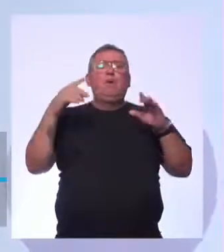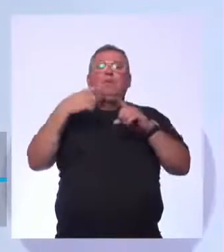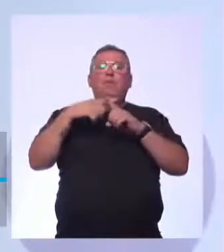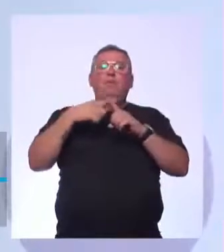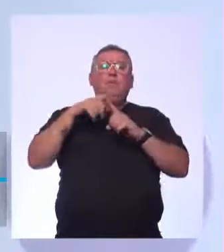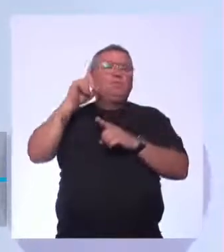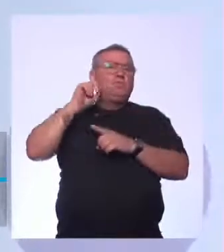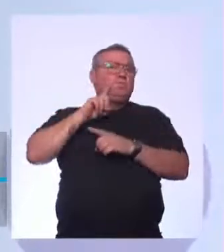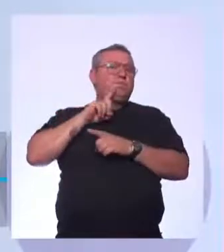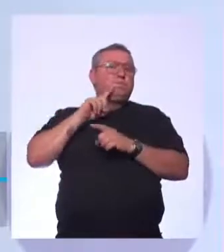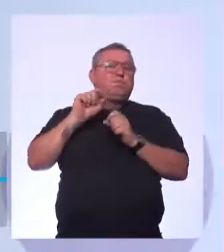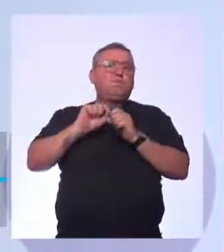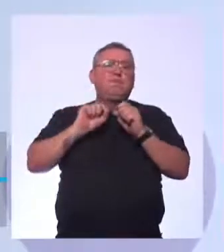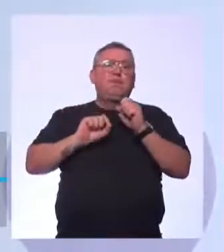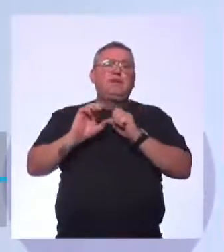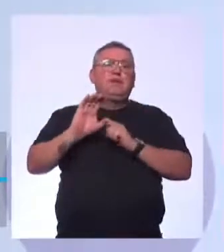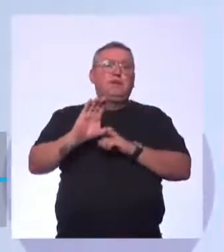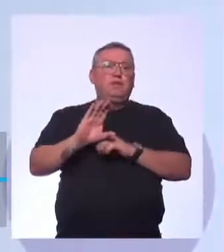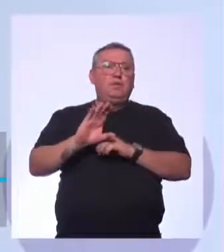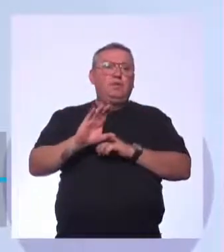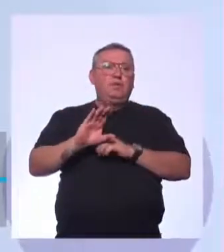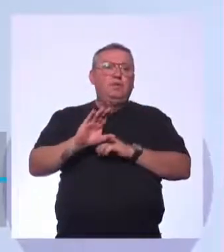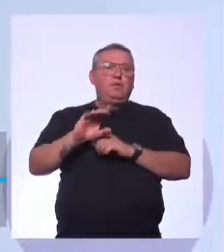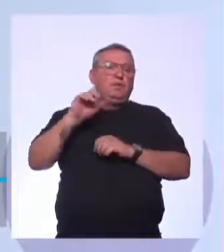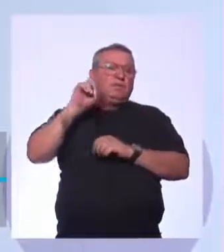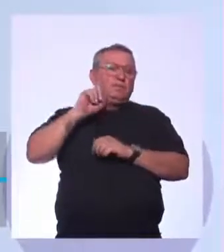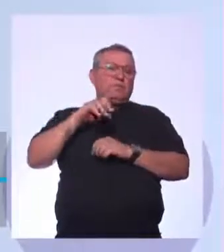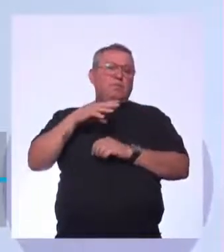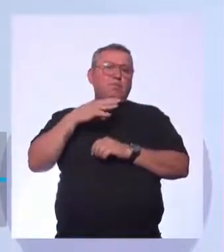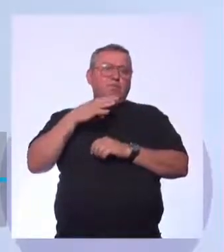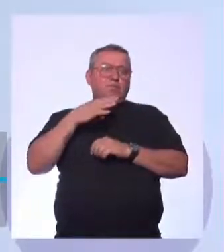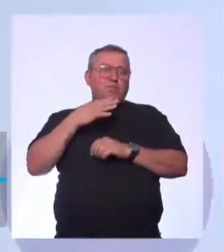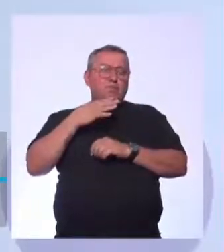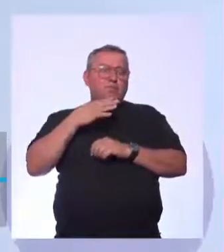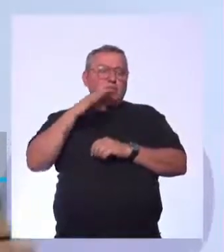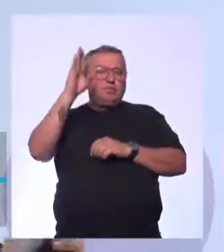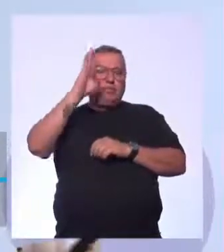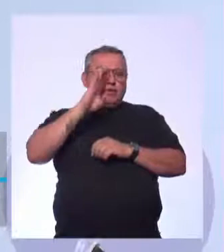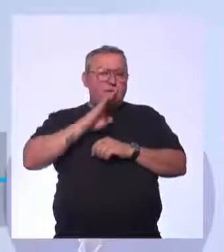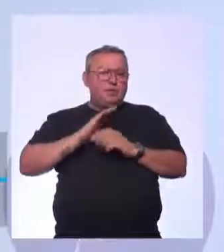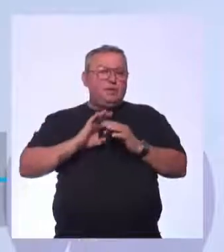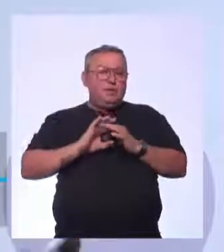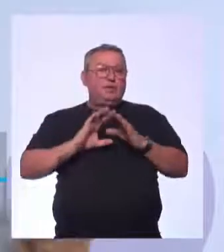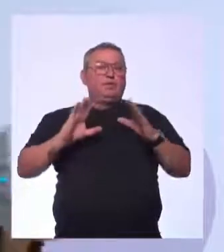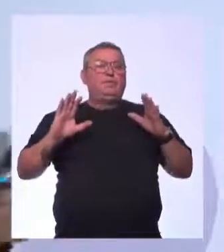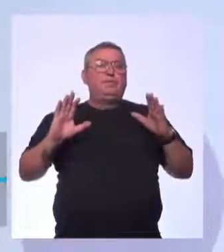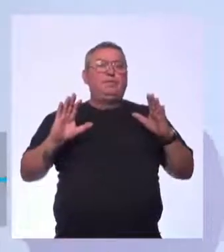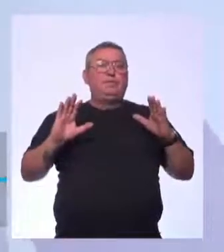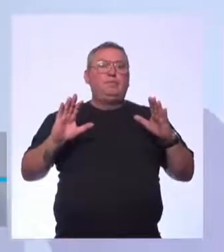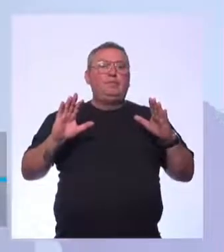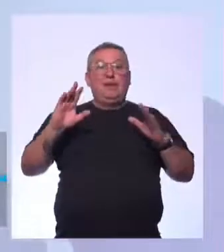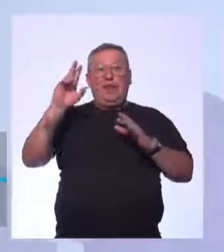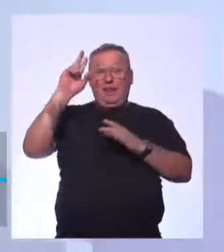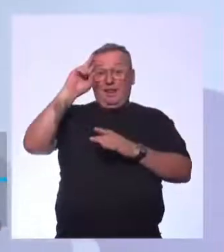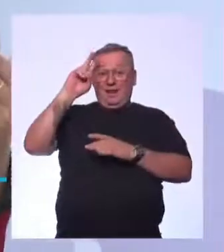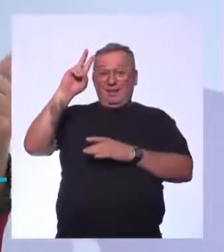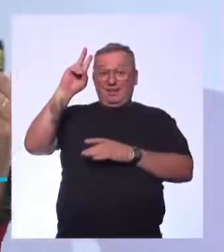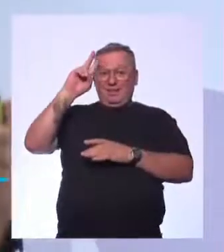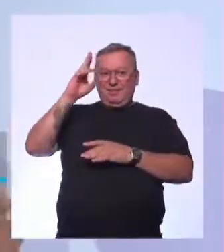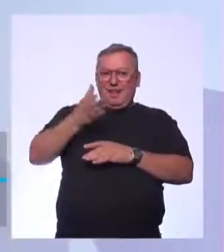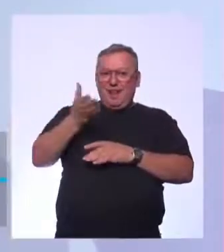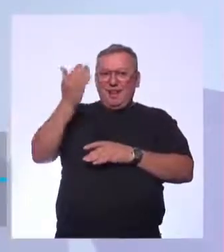Estados Unidos faz isso? Por que que os Estados Unidos reconhece a independência do Brasil? Poxa, gente, lembra lá